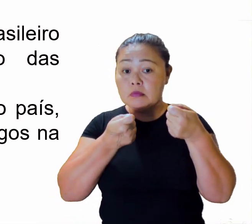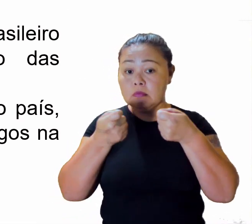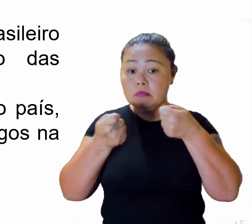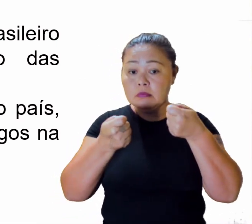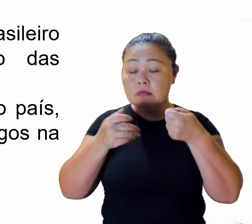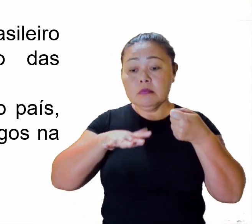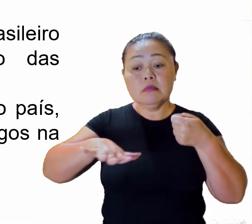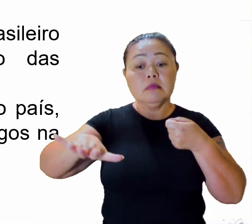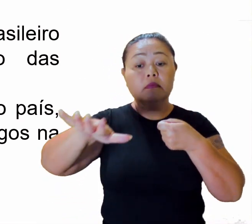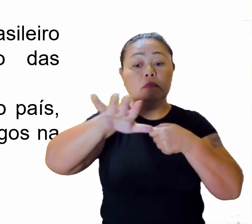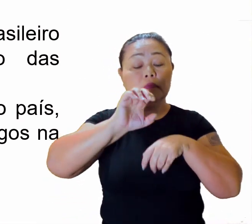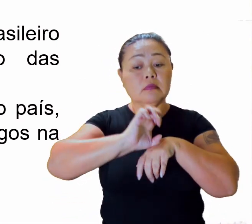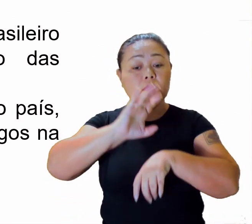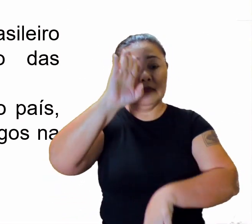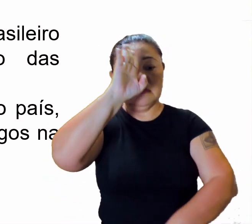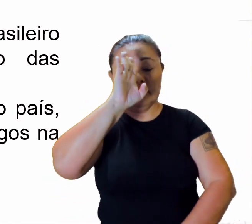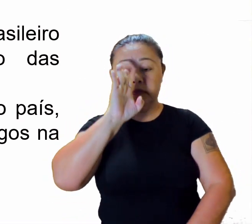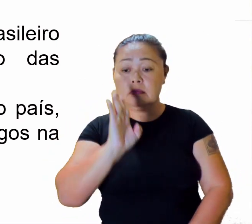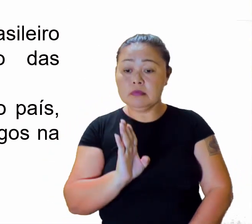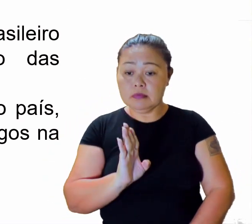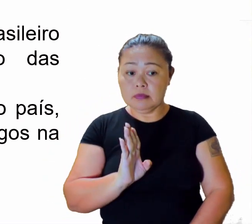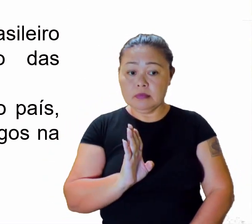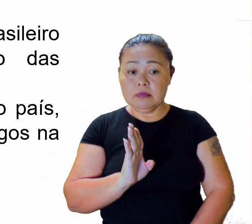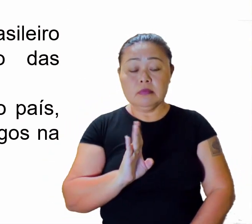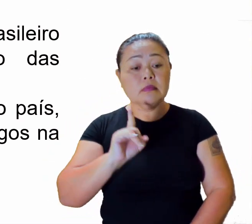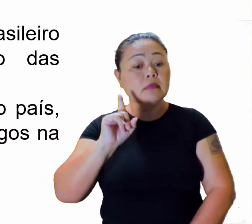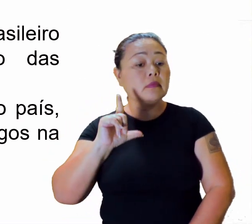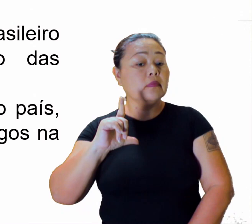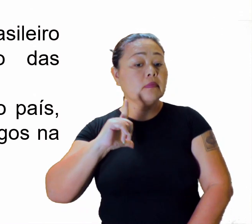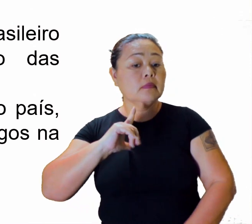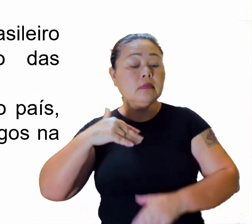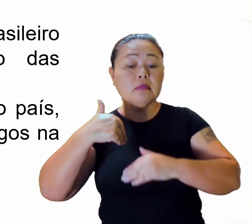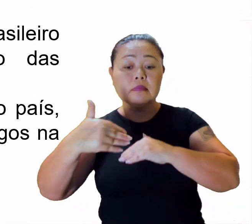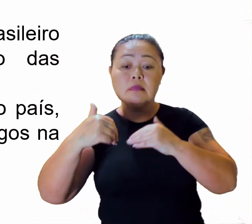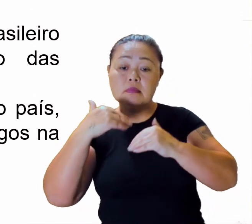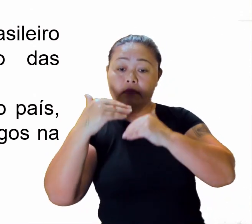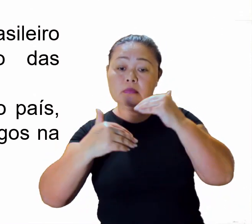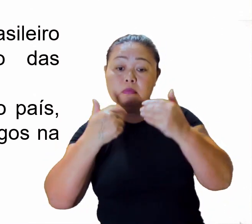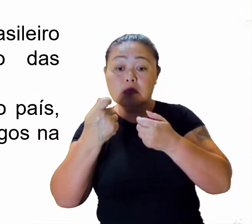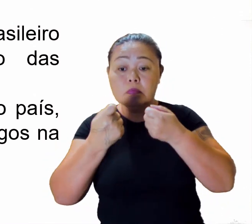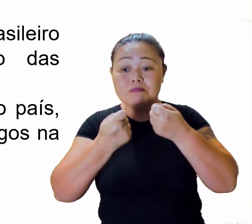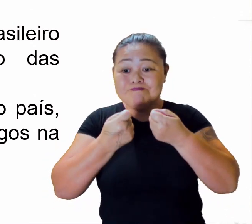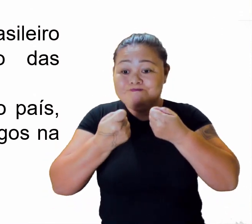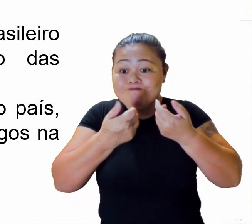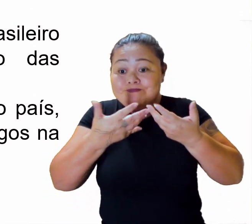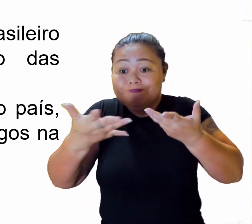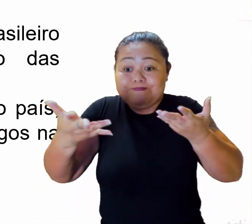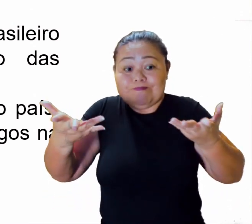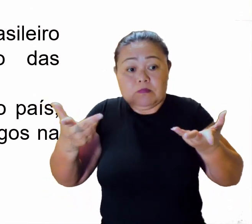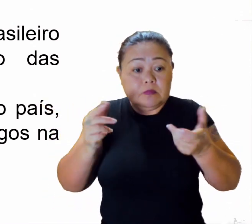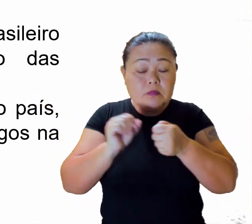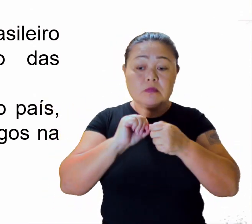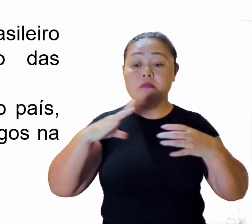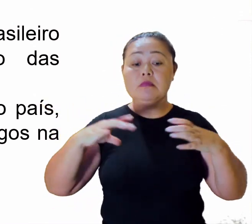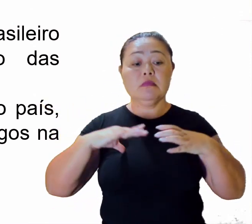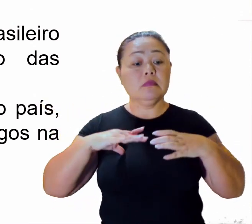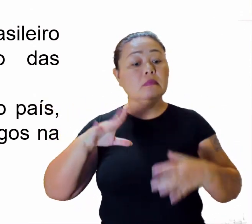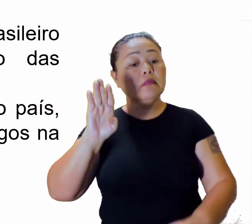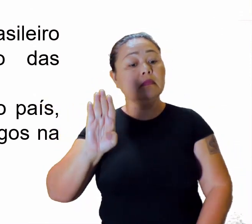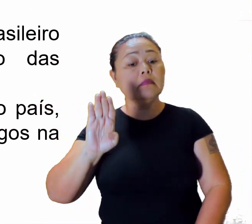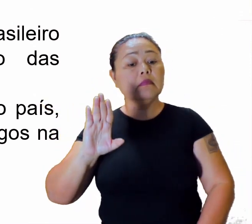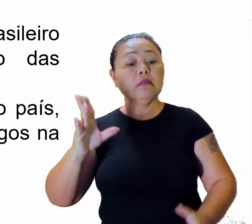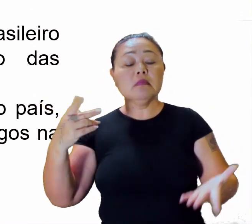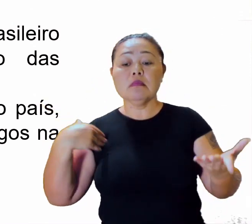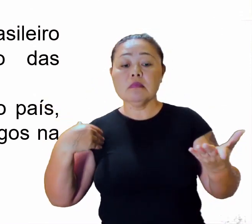maior controle por parte do Estado brasileiro para inibir o crescimento descontrolado das cidades. B.